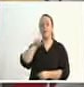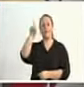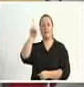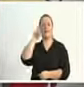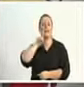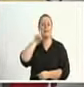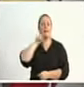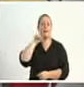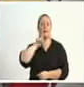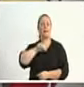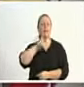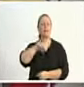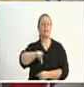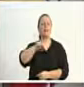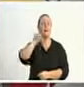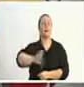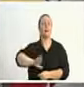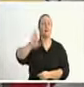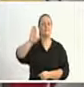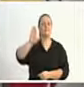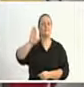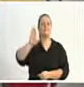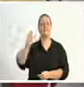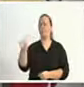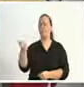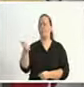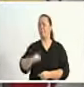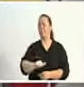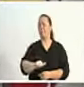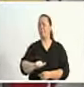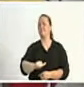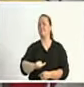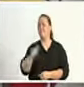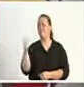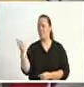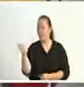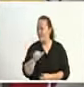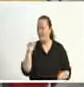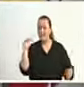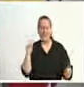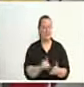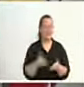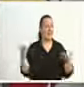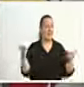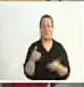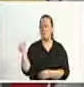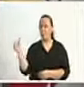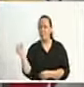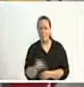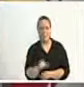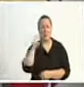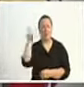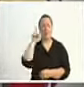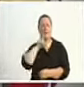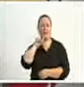elegendo o pior candidato a presidente que foi apresentado até hoje, que conheço na história desse país,